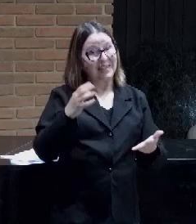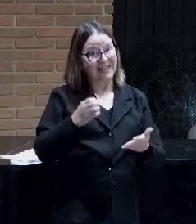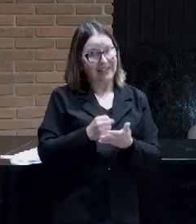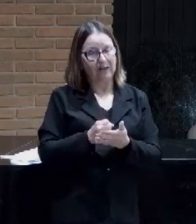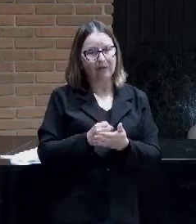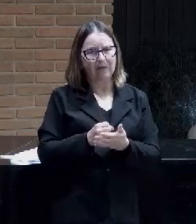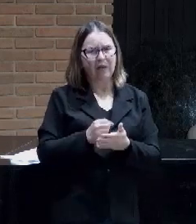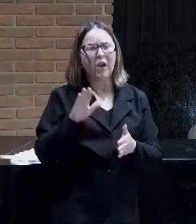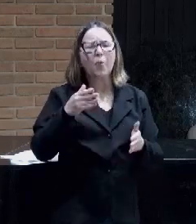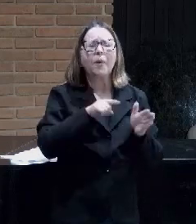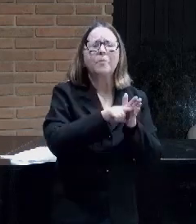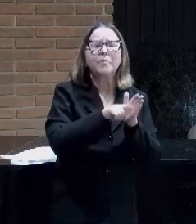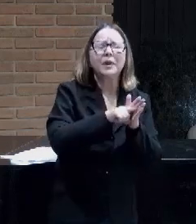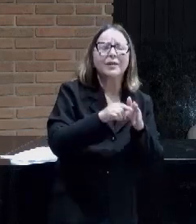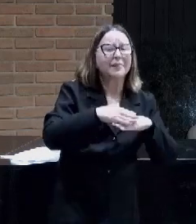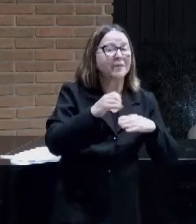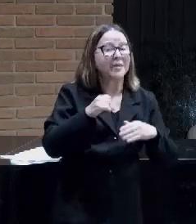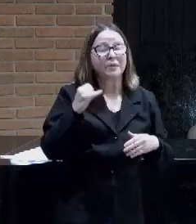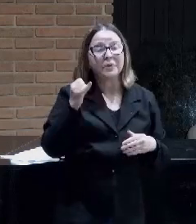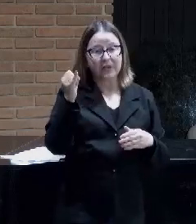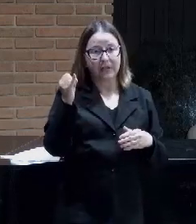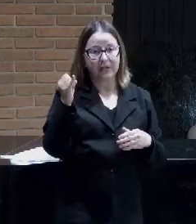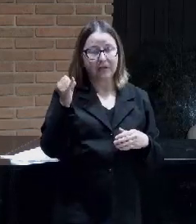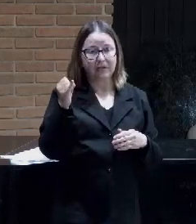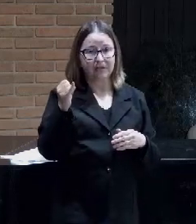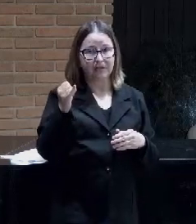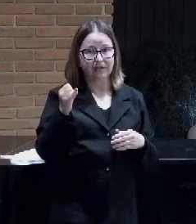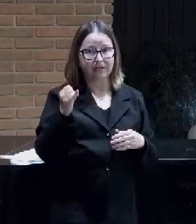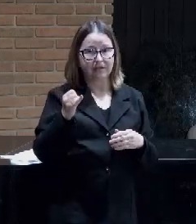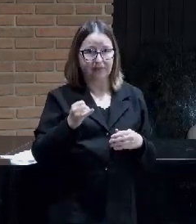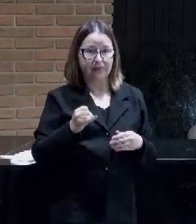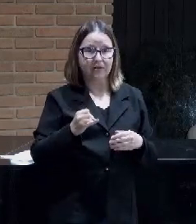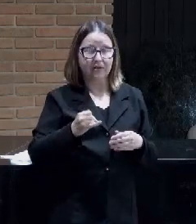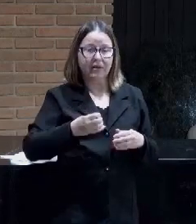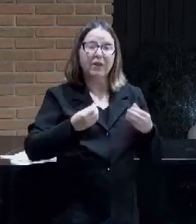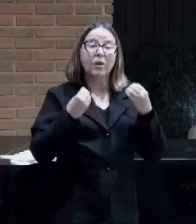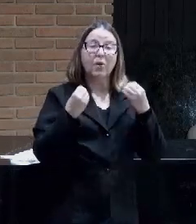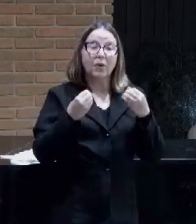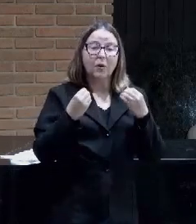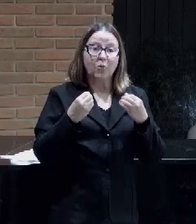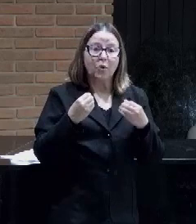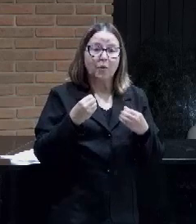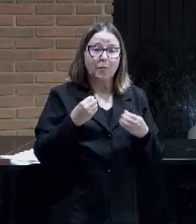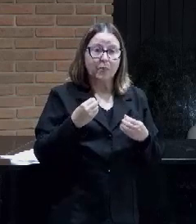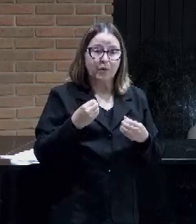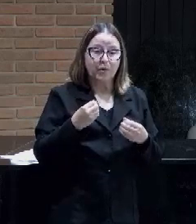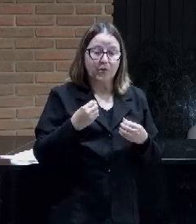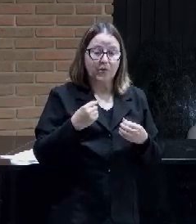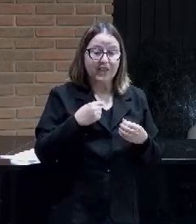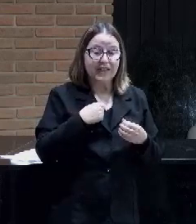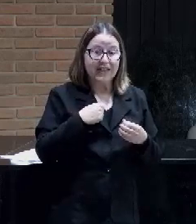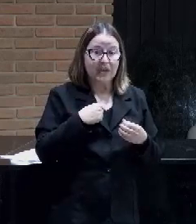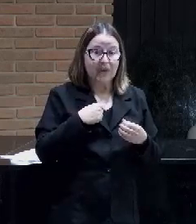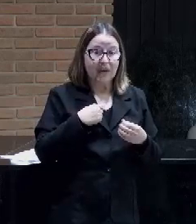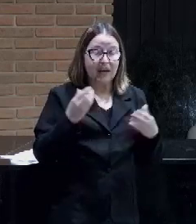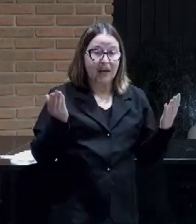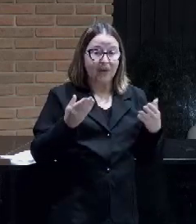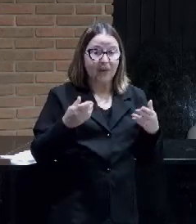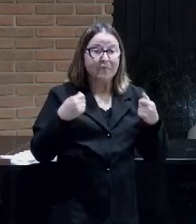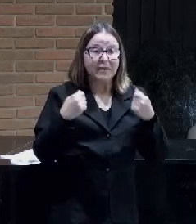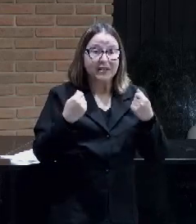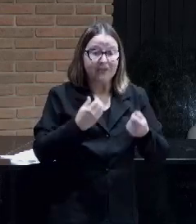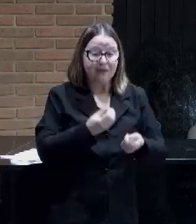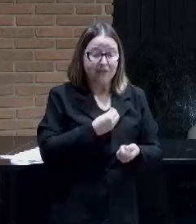fazer? Como que agora eu devo viver neste mundo? E como que nós devemos viver neste mundo, meus irmãos? Os marinheiros respondem para